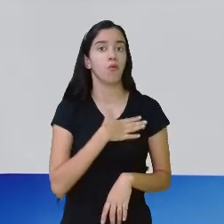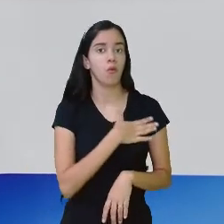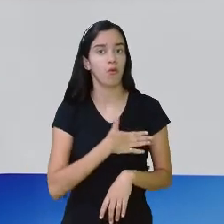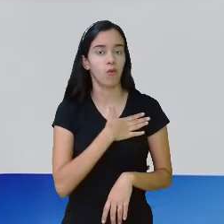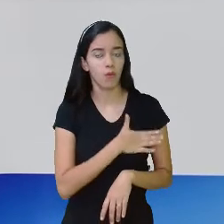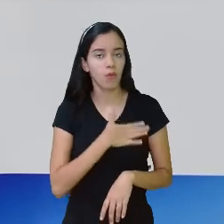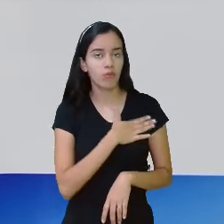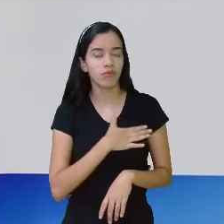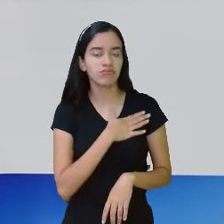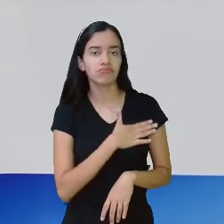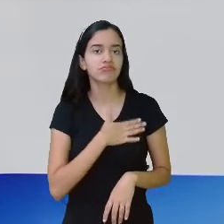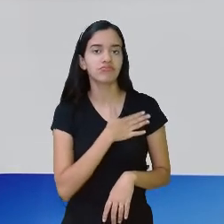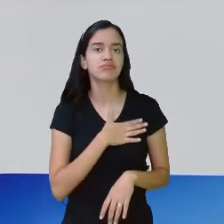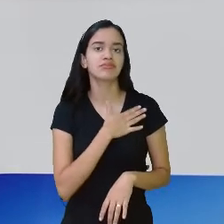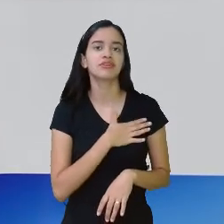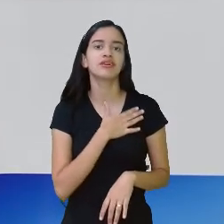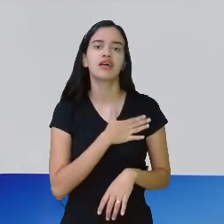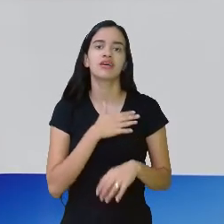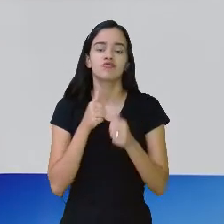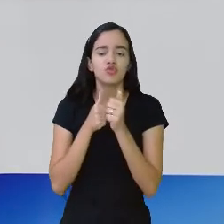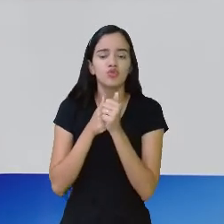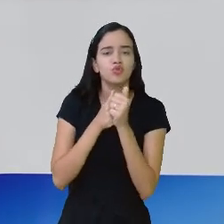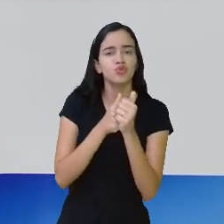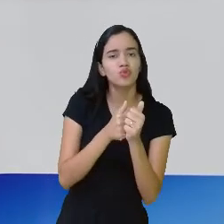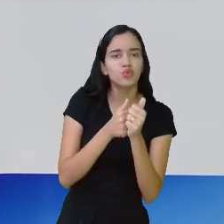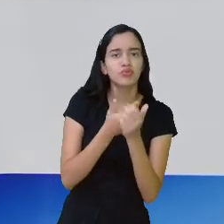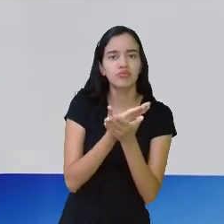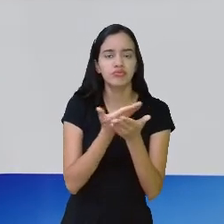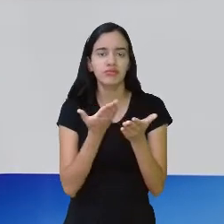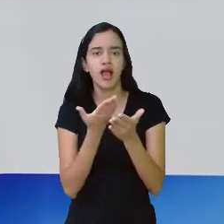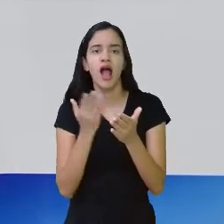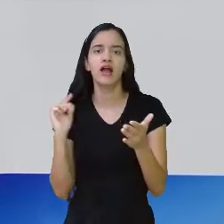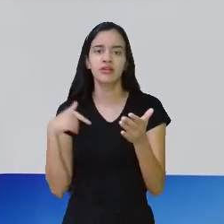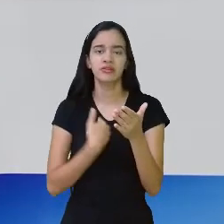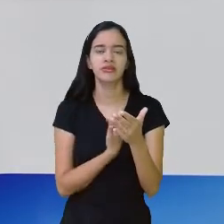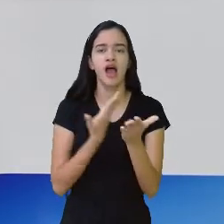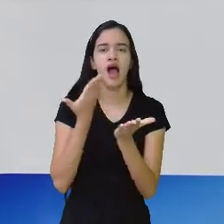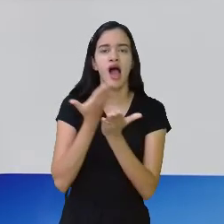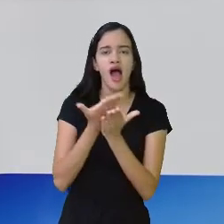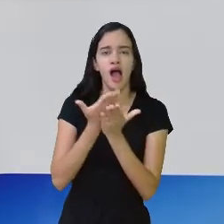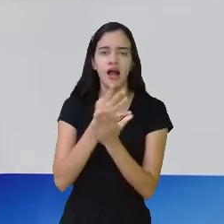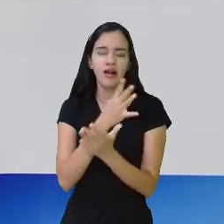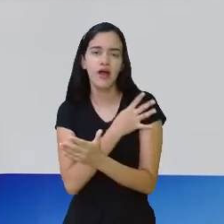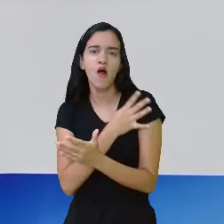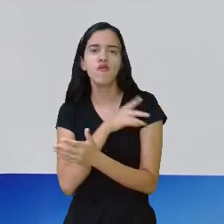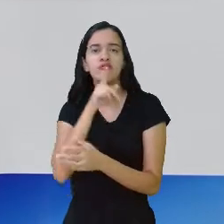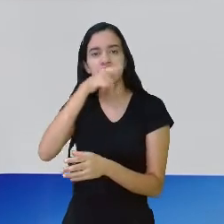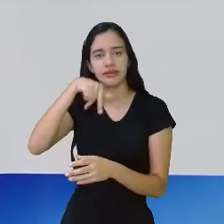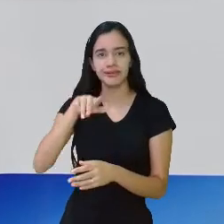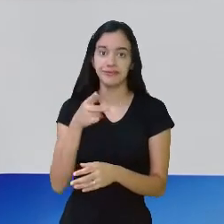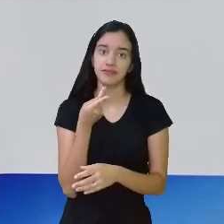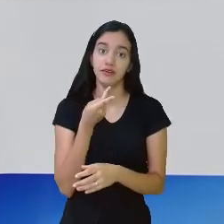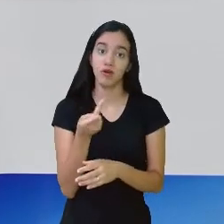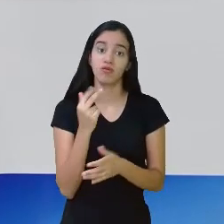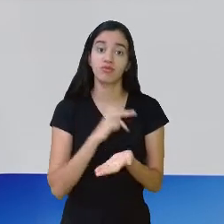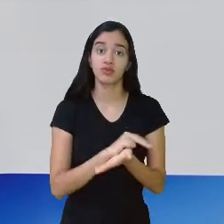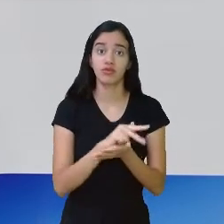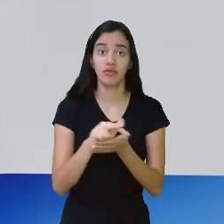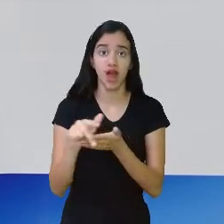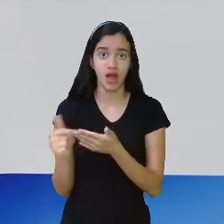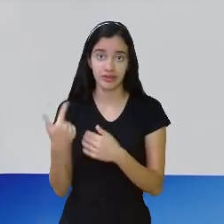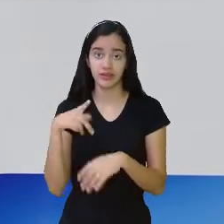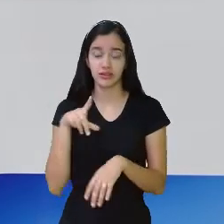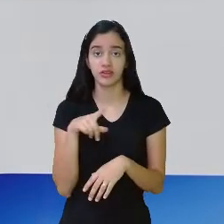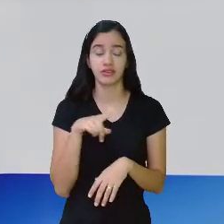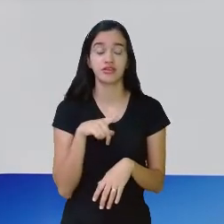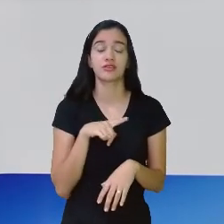que gostariam que fizesse companhia a vocês? Durante as nossas aulas aqui do quarto ano, vocês já me disseram, várias pessoas me disseram que tem um